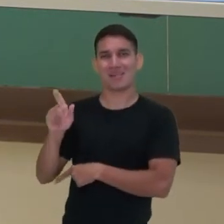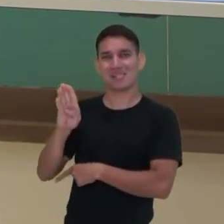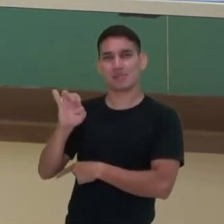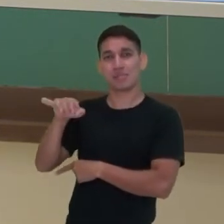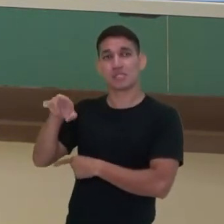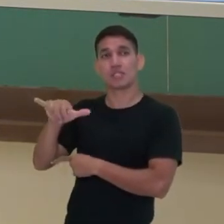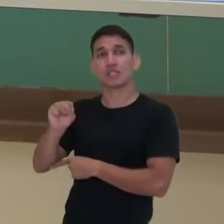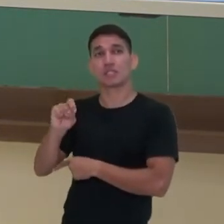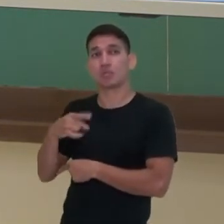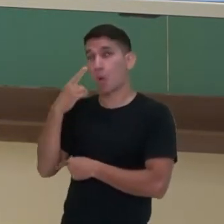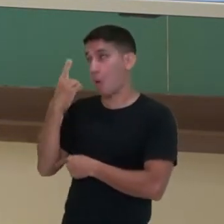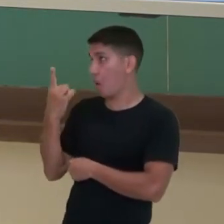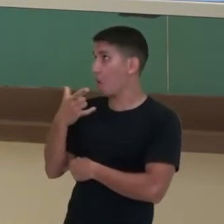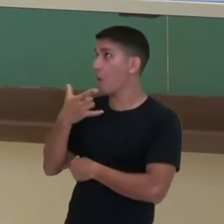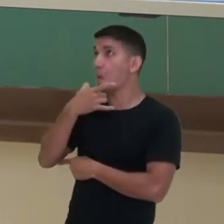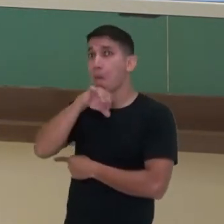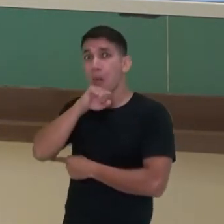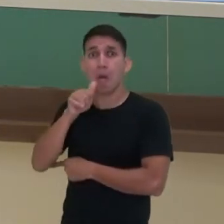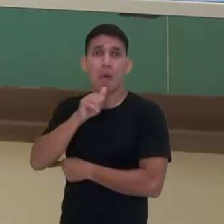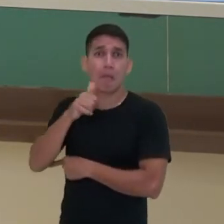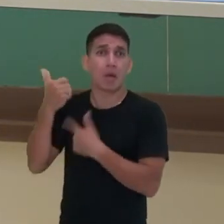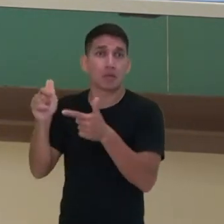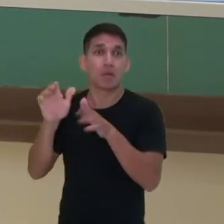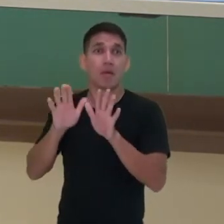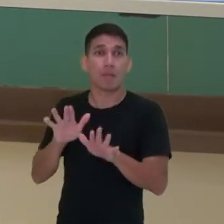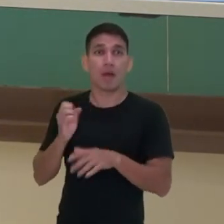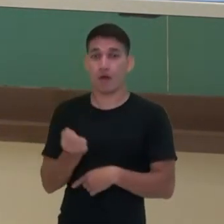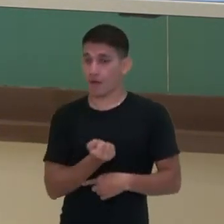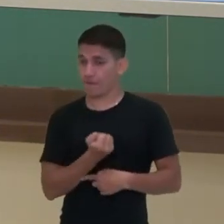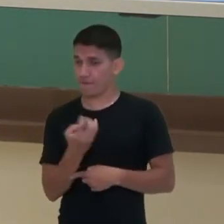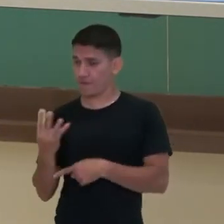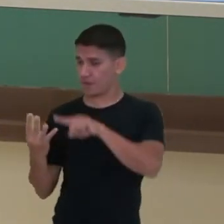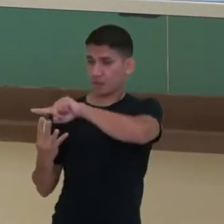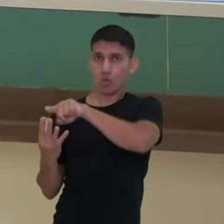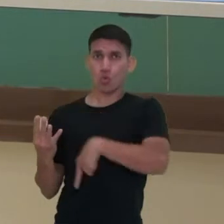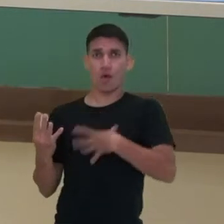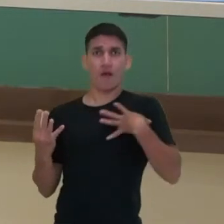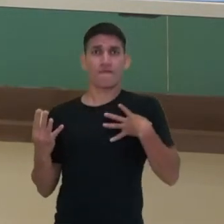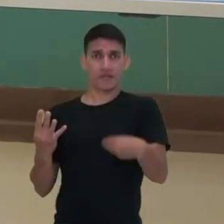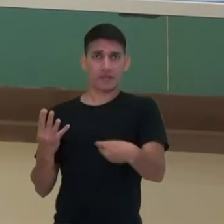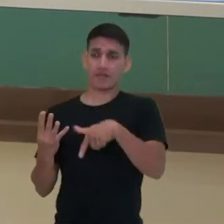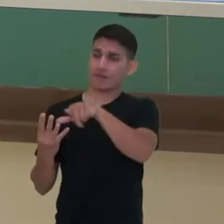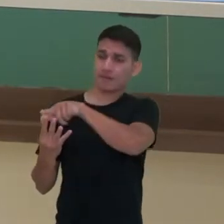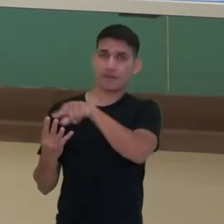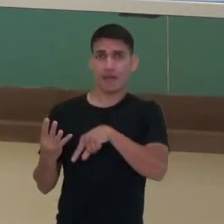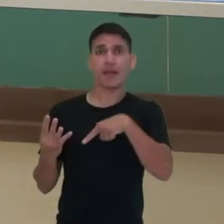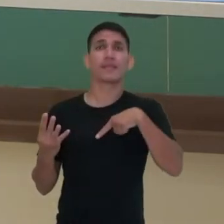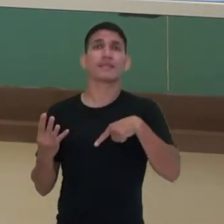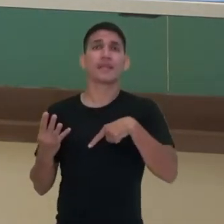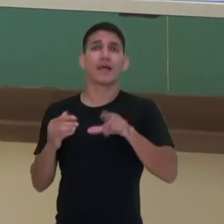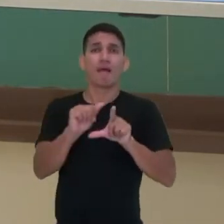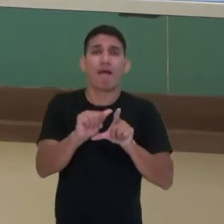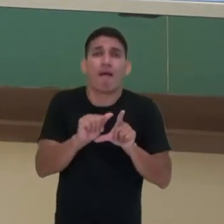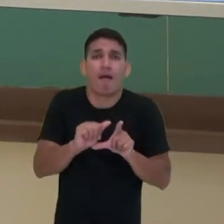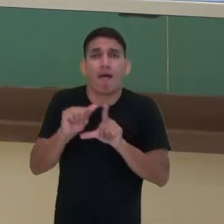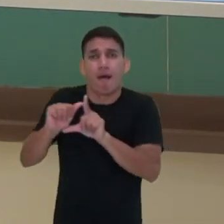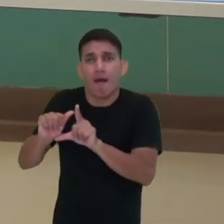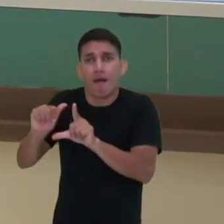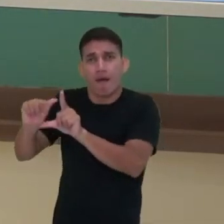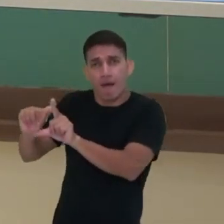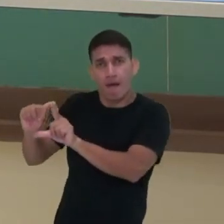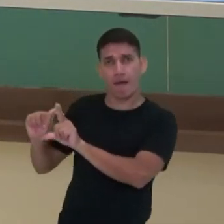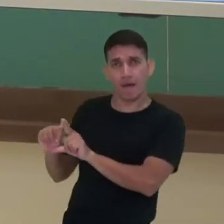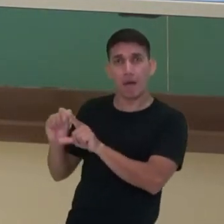não têm o albinismo, porém, teria quatro filhos com o albinismo. Então, a gente já tem um elemento para dizer que essa herança provavelmente